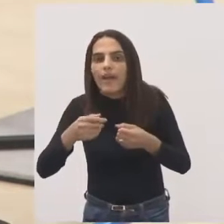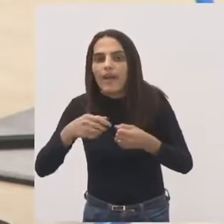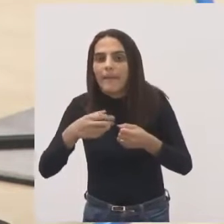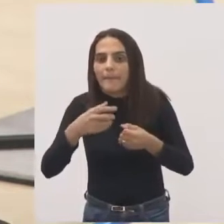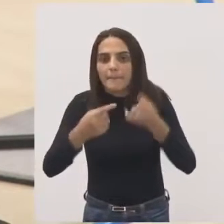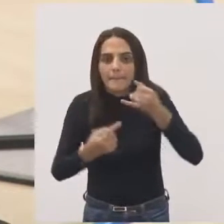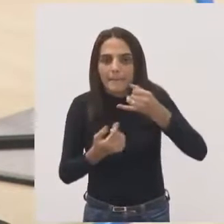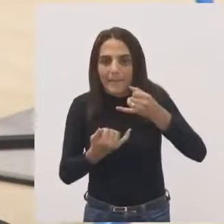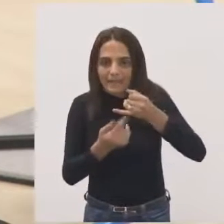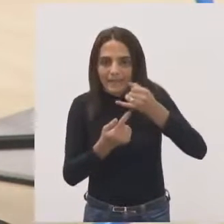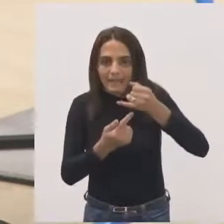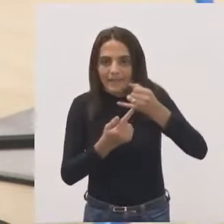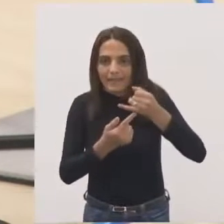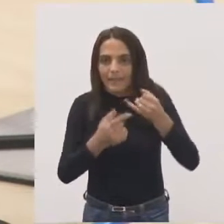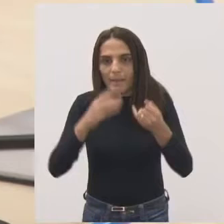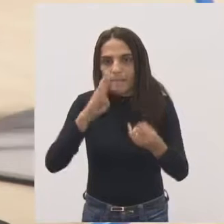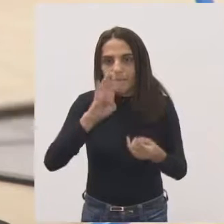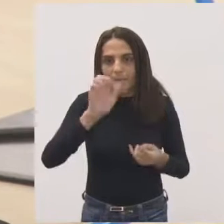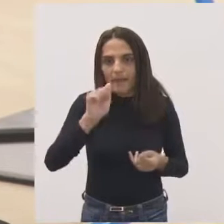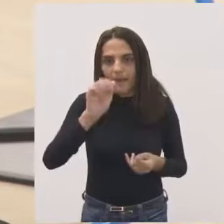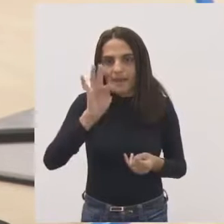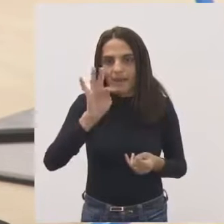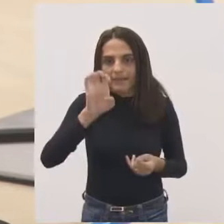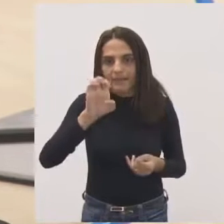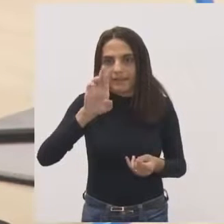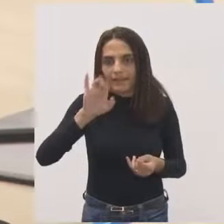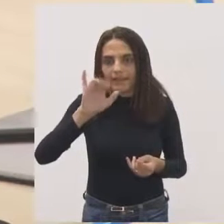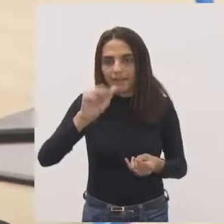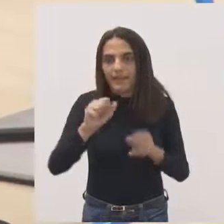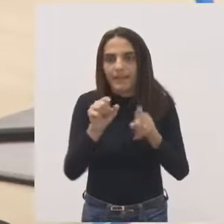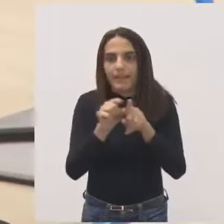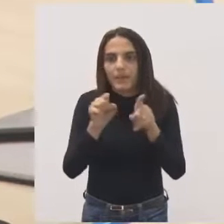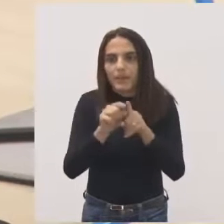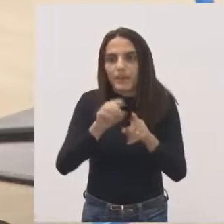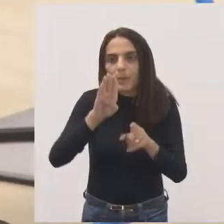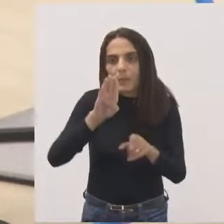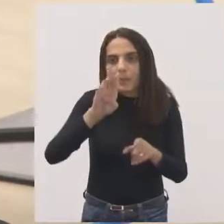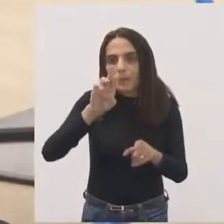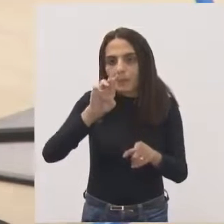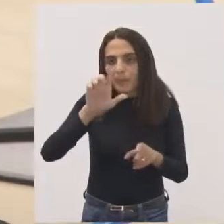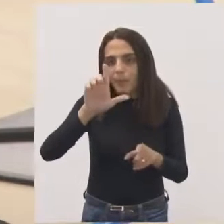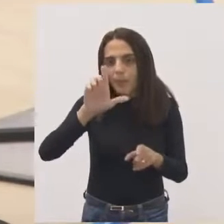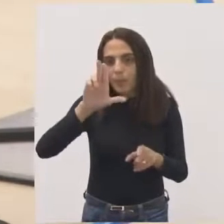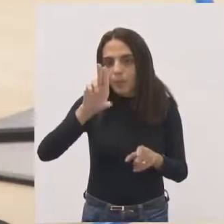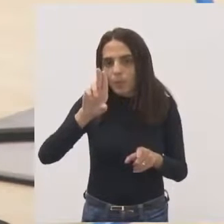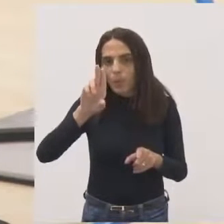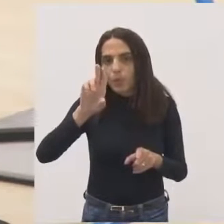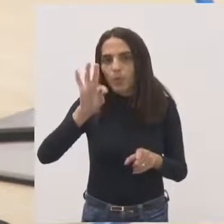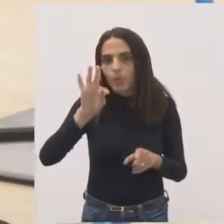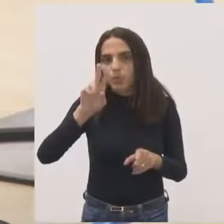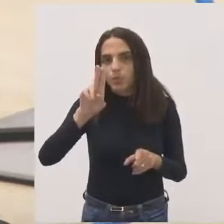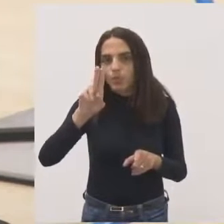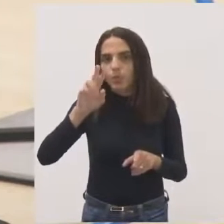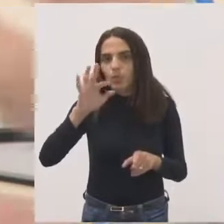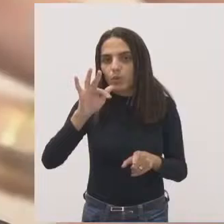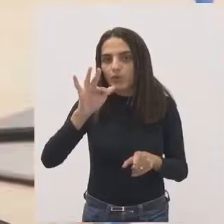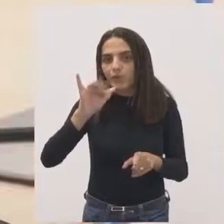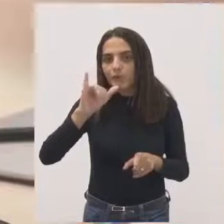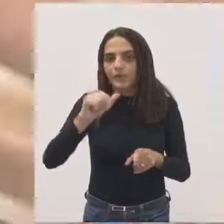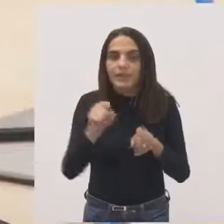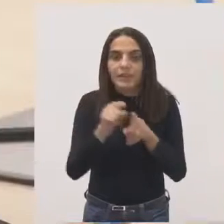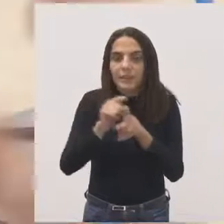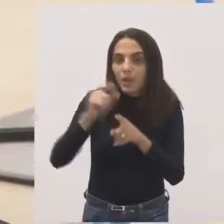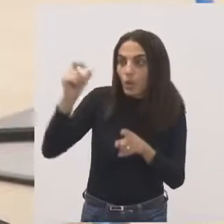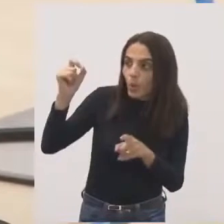vai aparecer. O Bluetooth também, se está ligado ou não. Você pode colocar luz noturna, porque eu